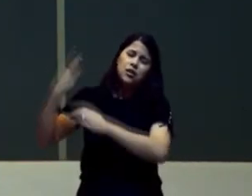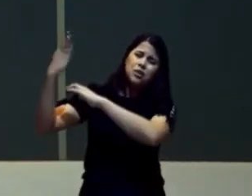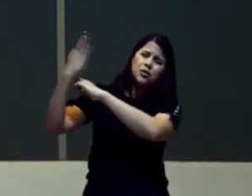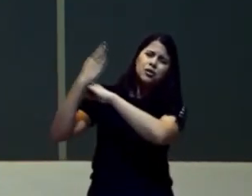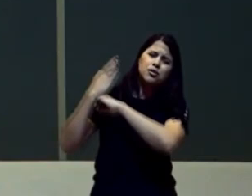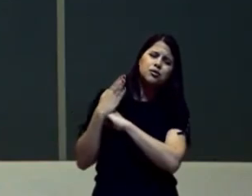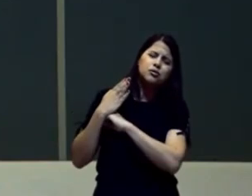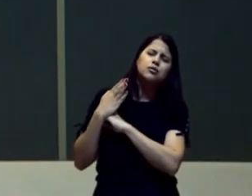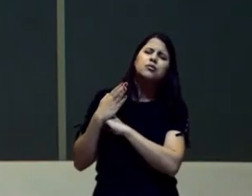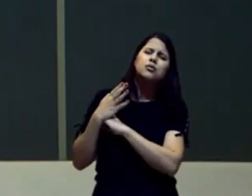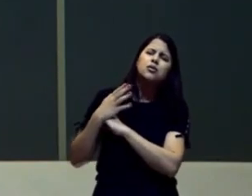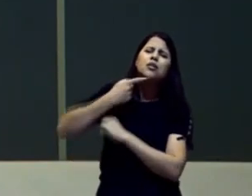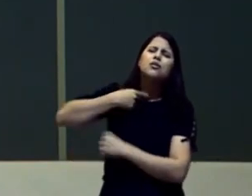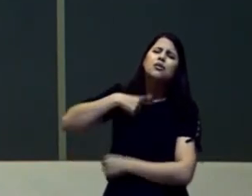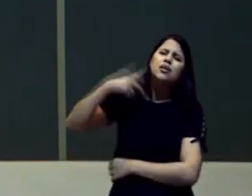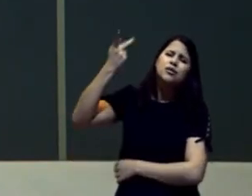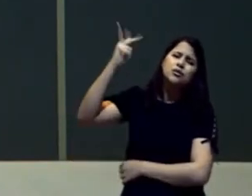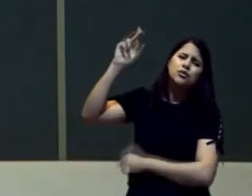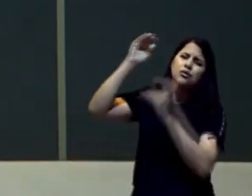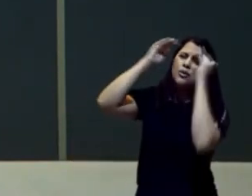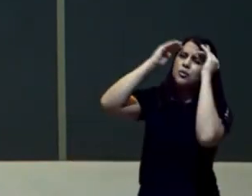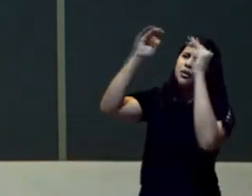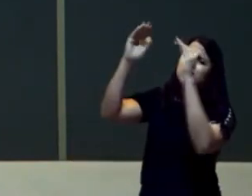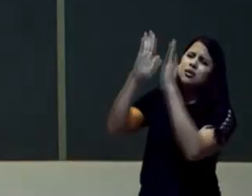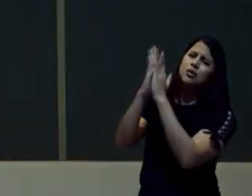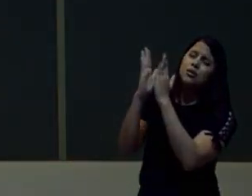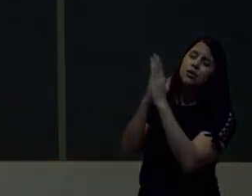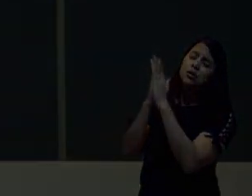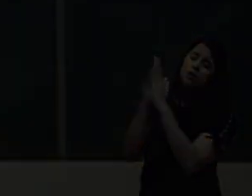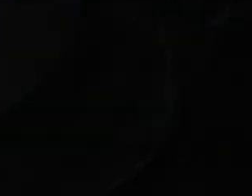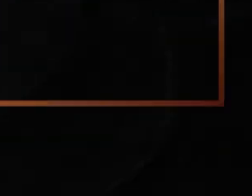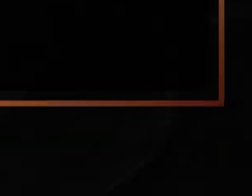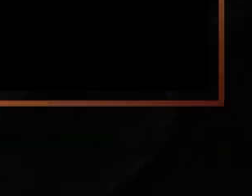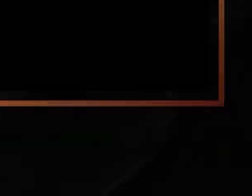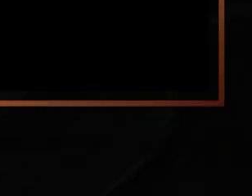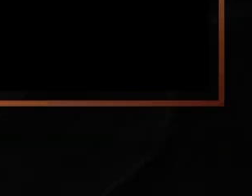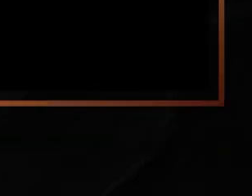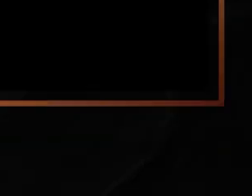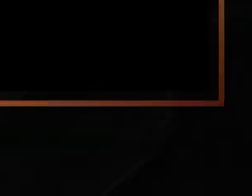corresponder à tua vontade, Pai. É a minha oração e eu te faço em nome de Jesus.